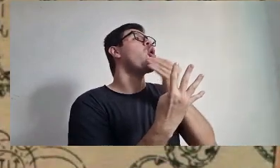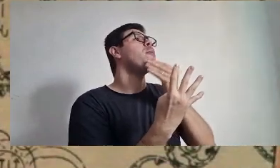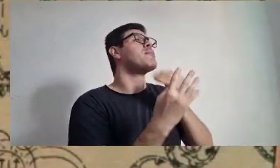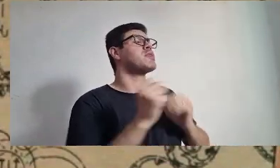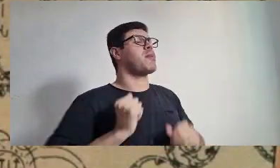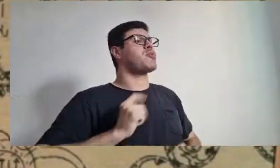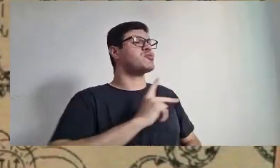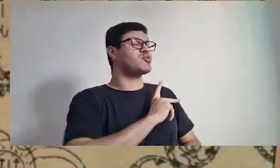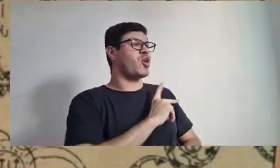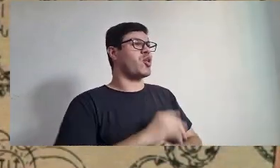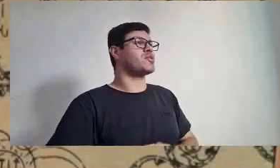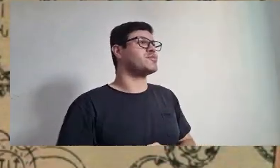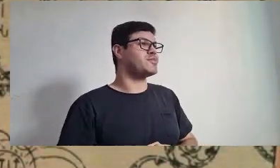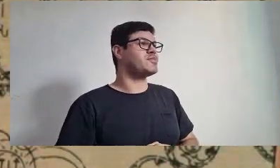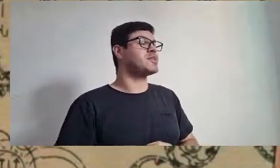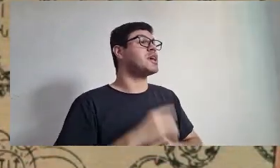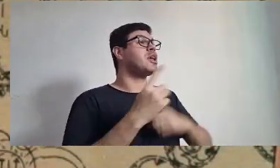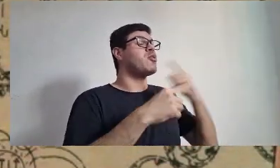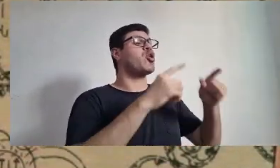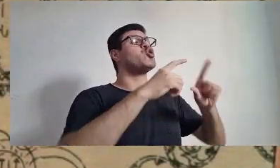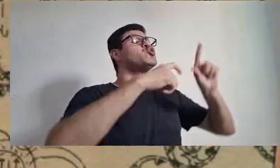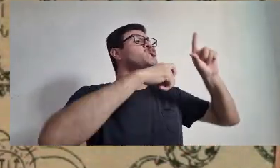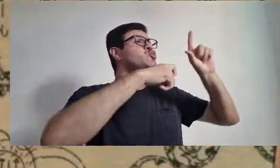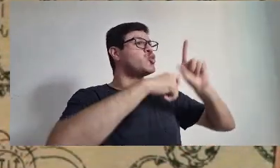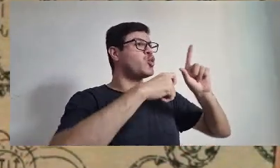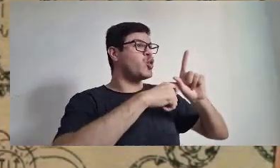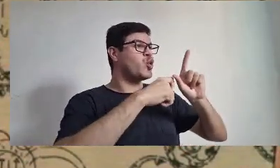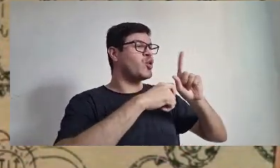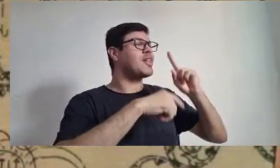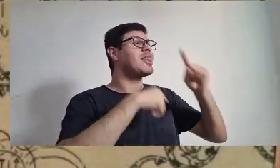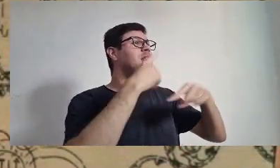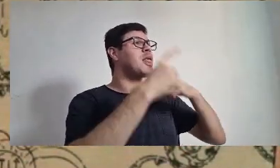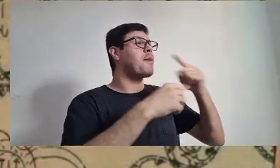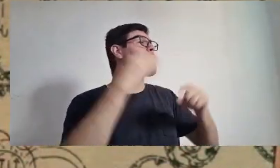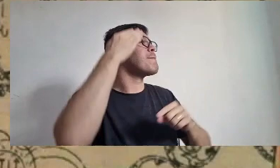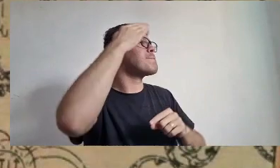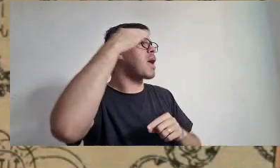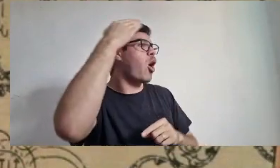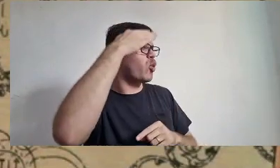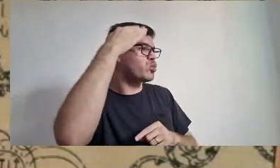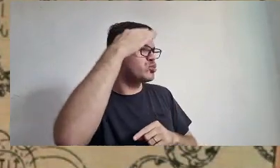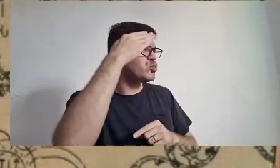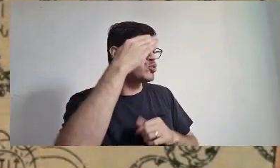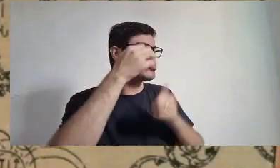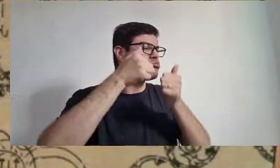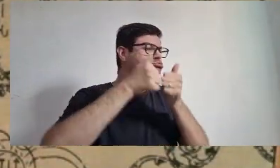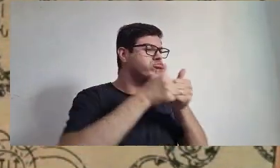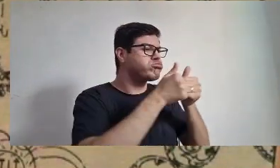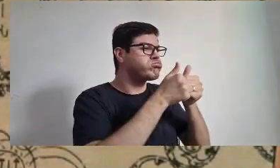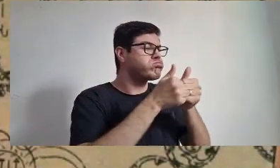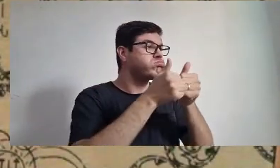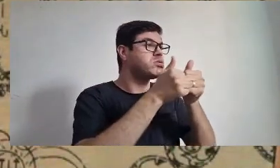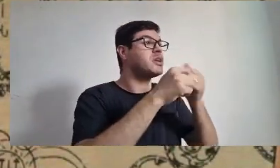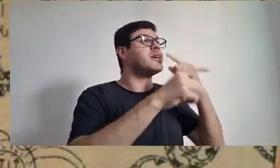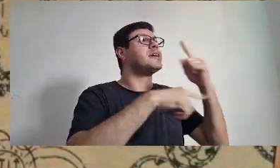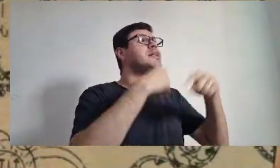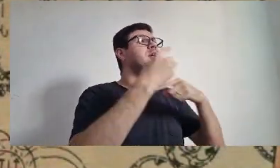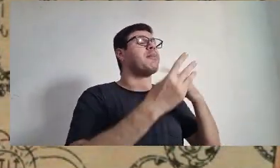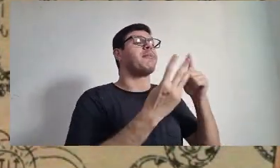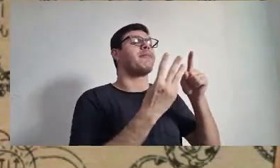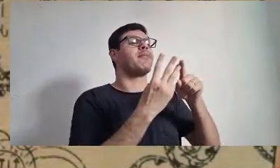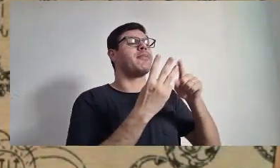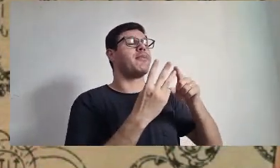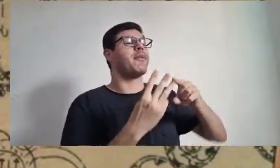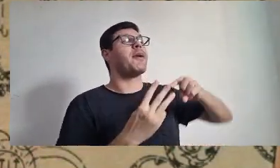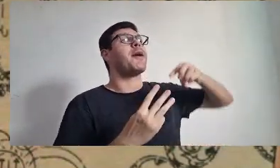apostólicos. Sim. Lucas foi companheiro depois do apóstolo São Paulo e Marcos do apóstolo São